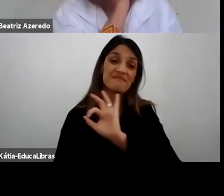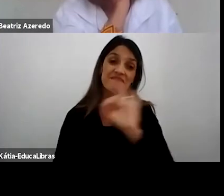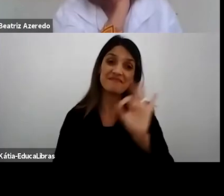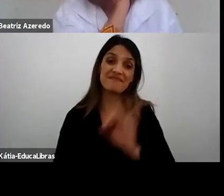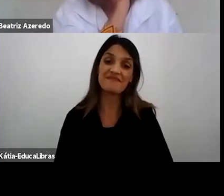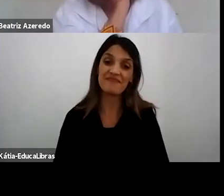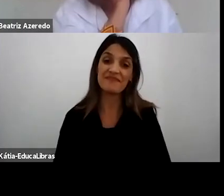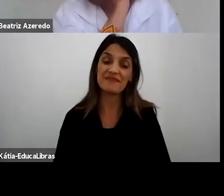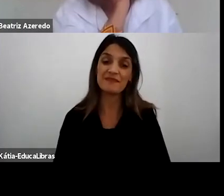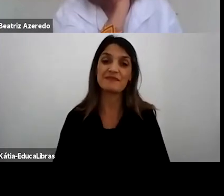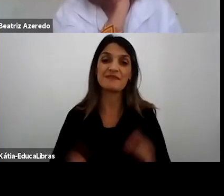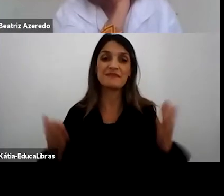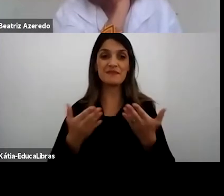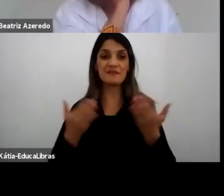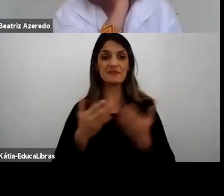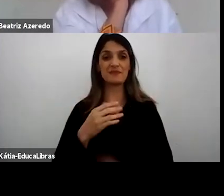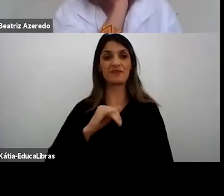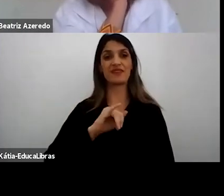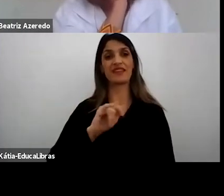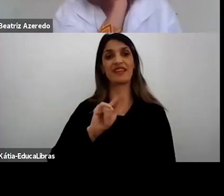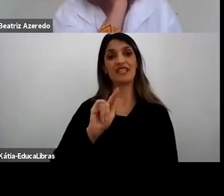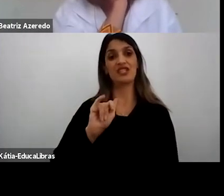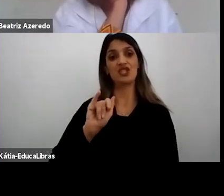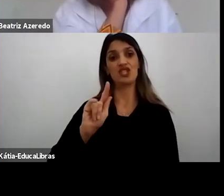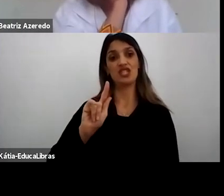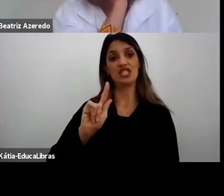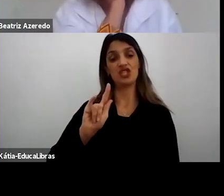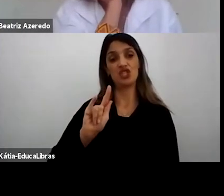Eu vou passar a palavra para o Gilson.